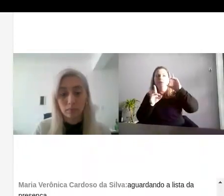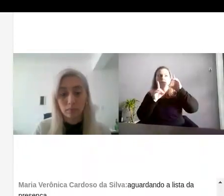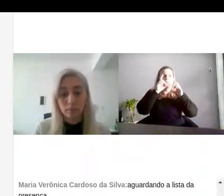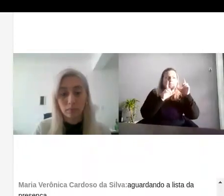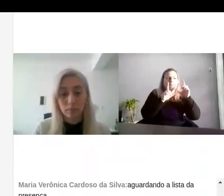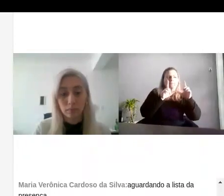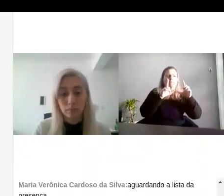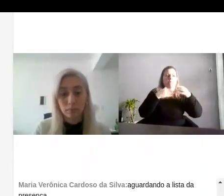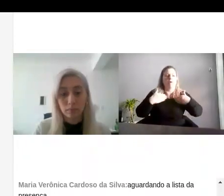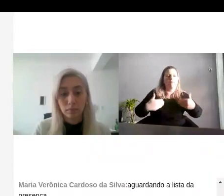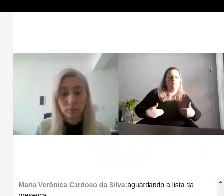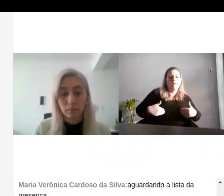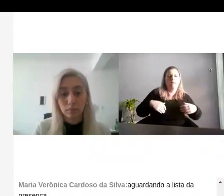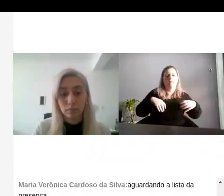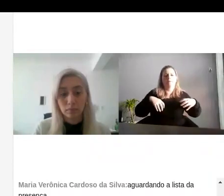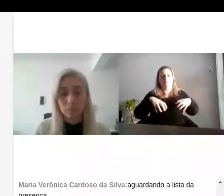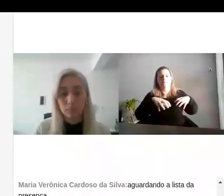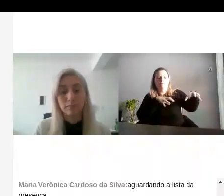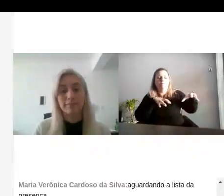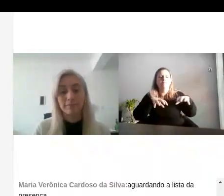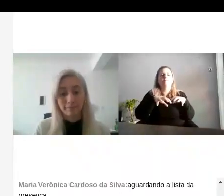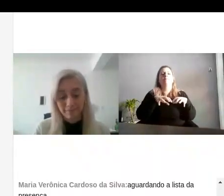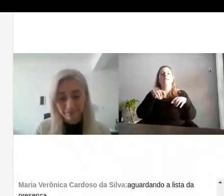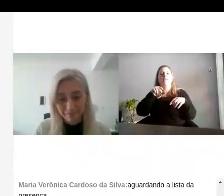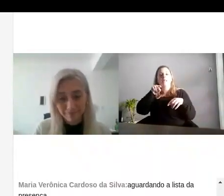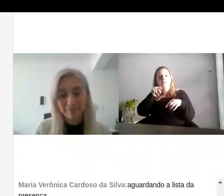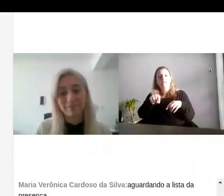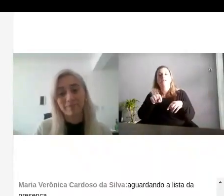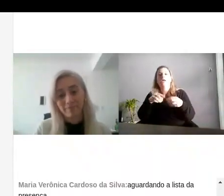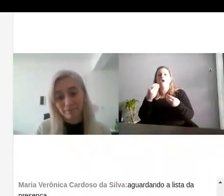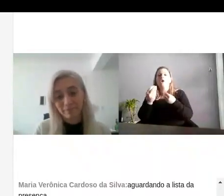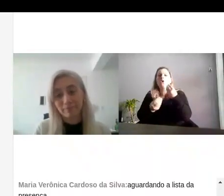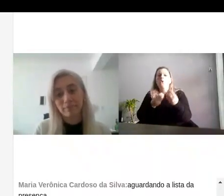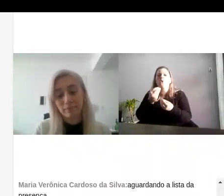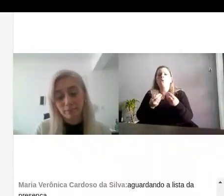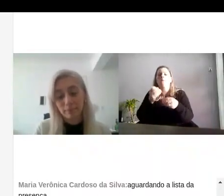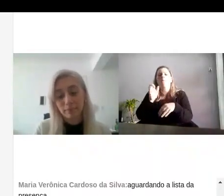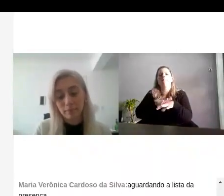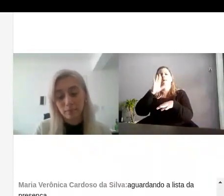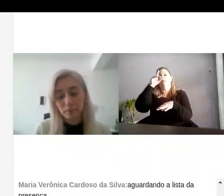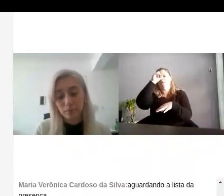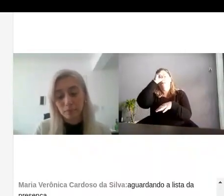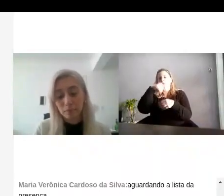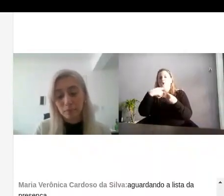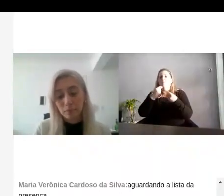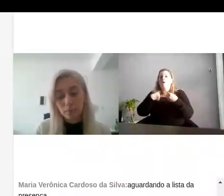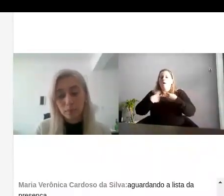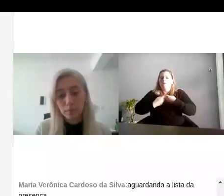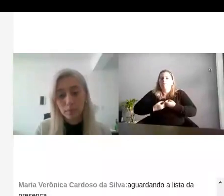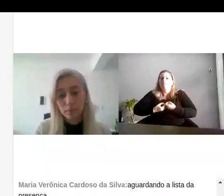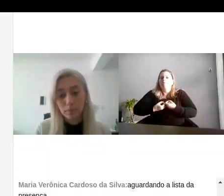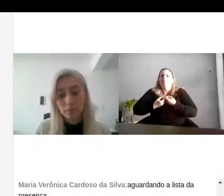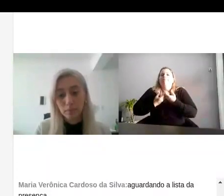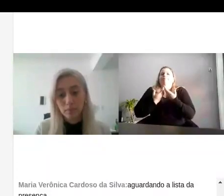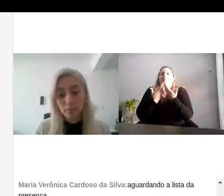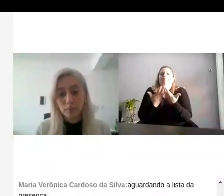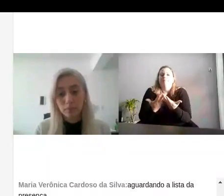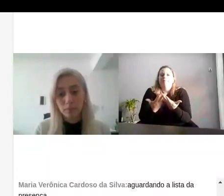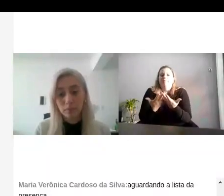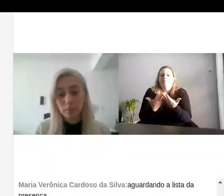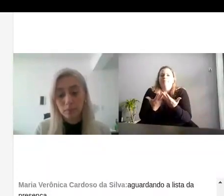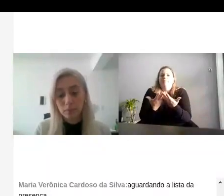Essa que é a parte mais difícil, transmitir que o movimento da dança,